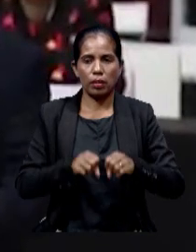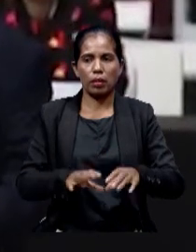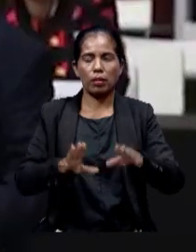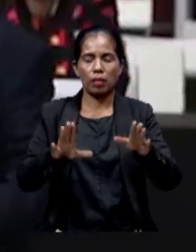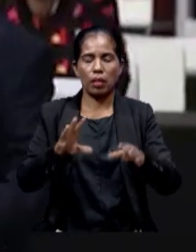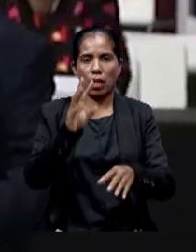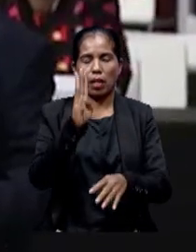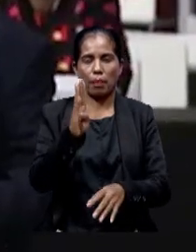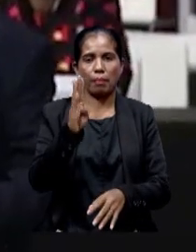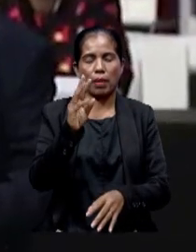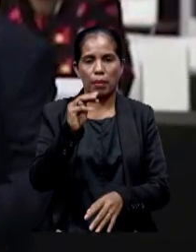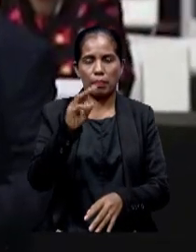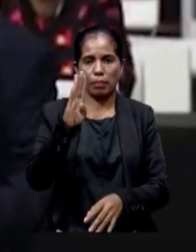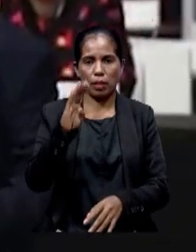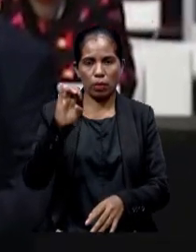MBO,